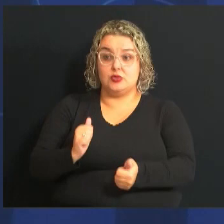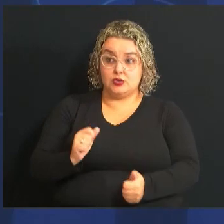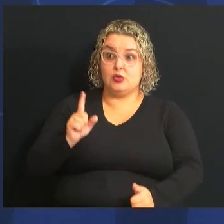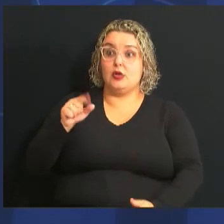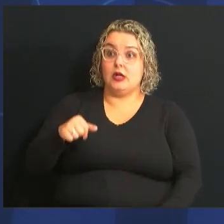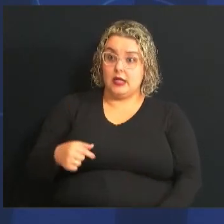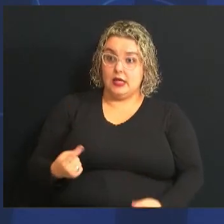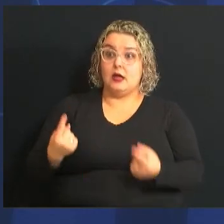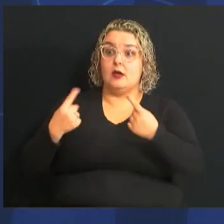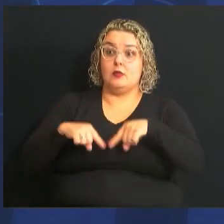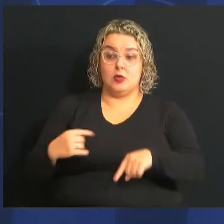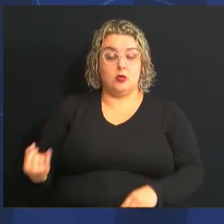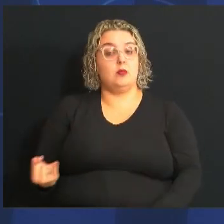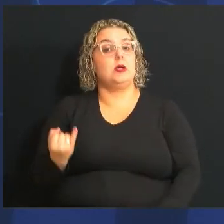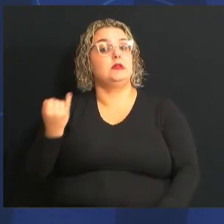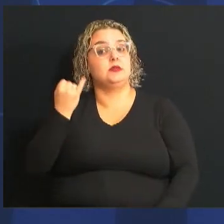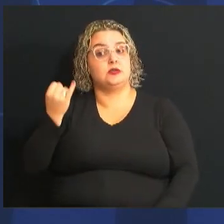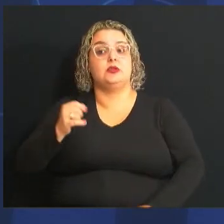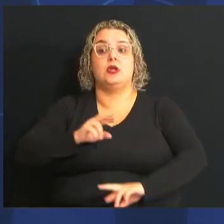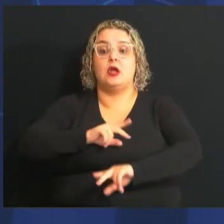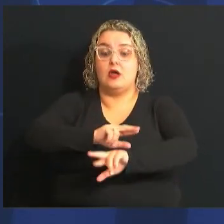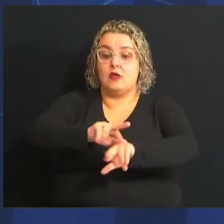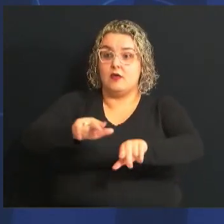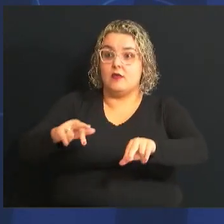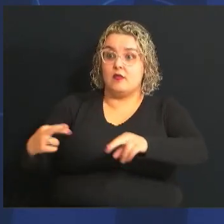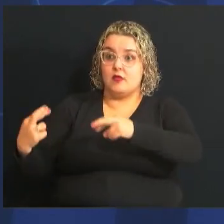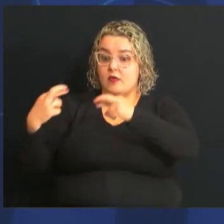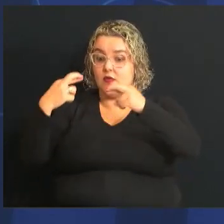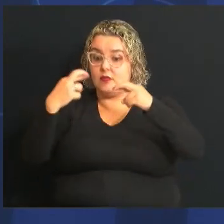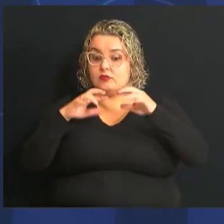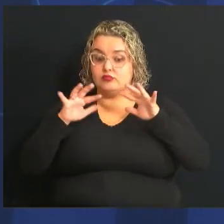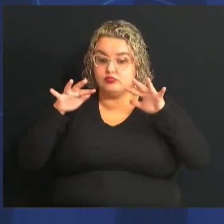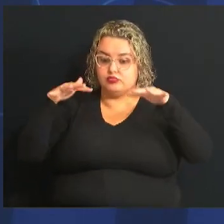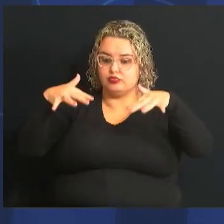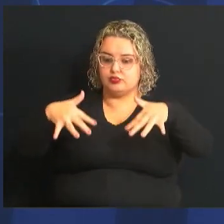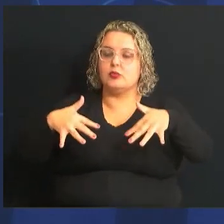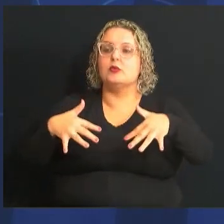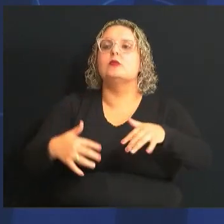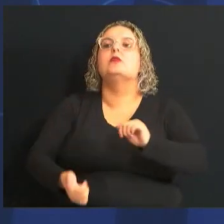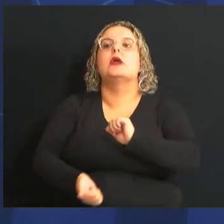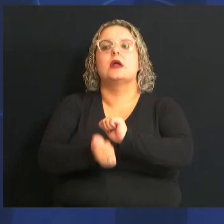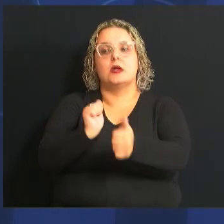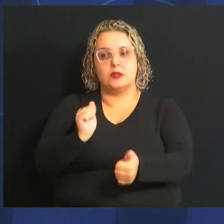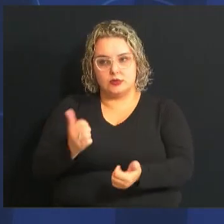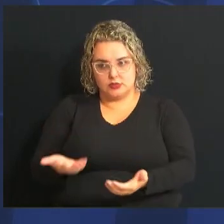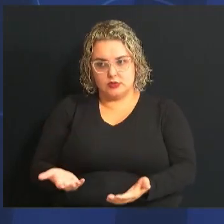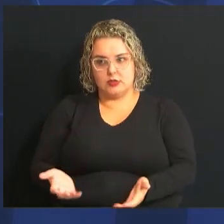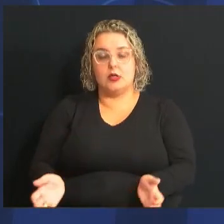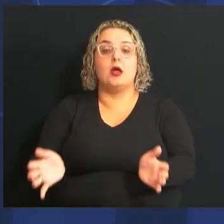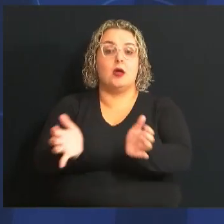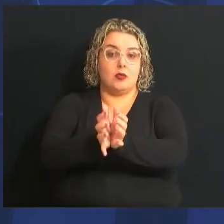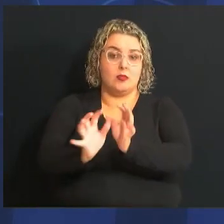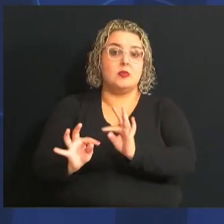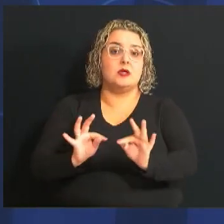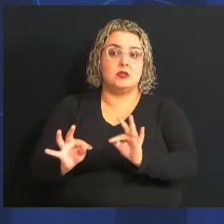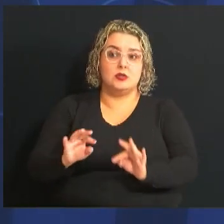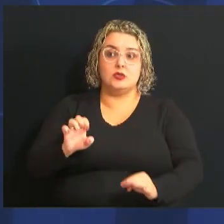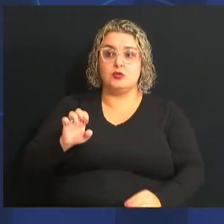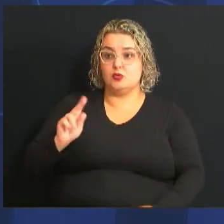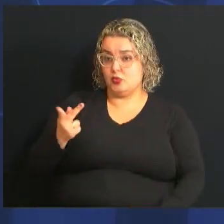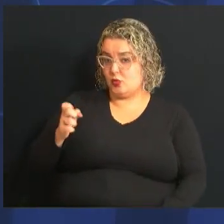competição importante em que muitos olhares estão para cima dos atletas. A comissão técnica do Hélio dos